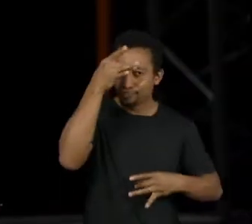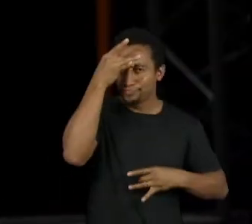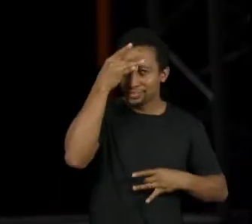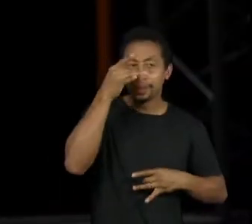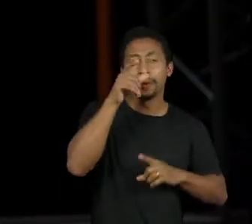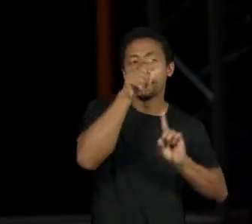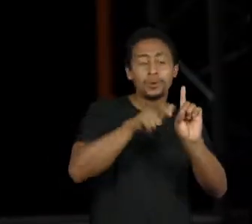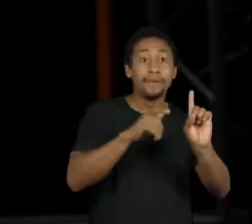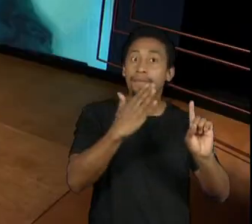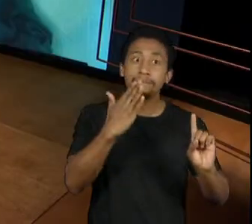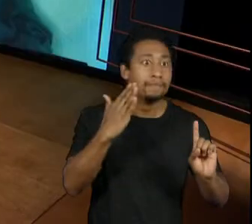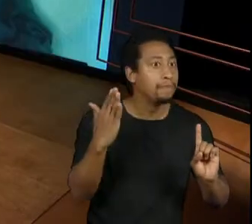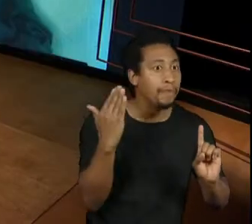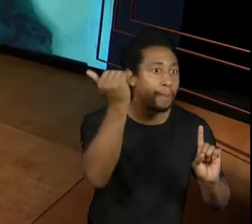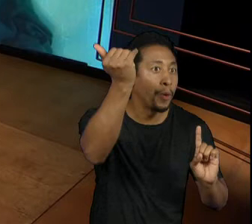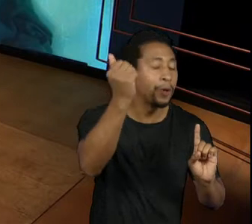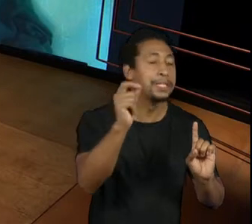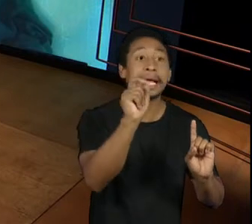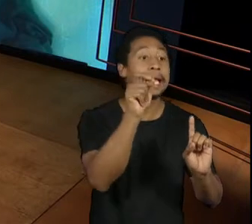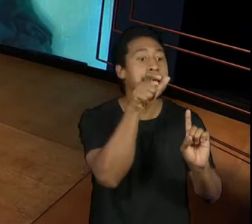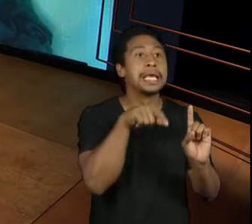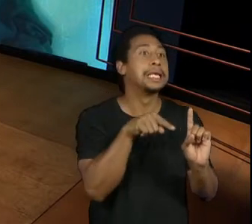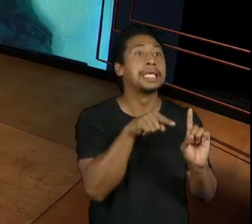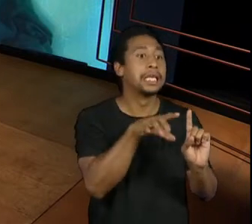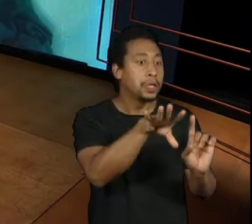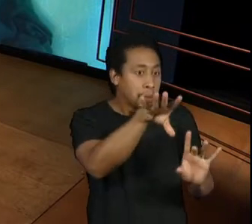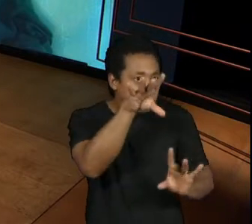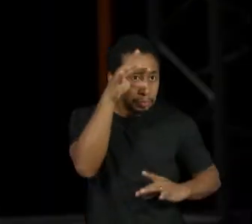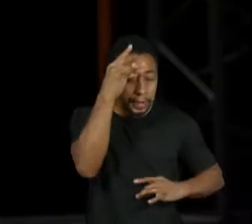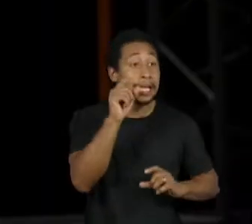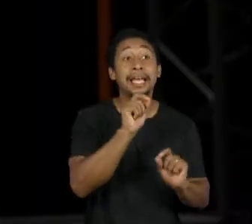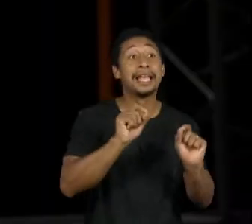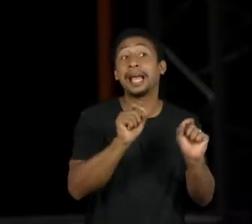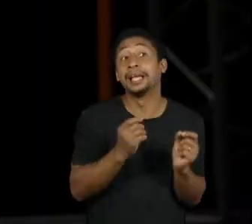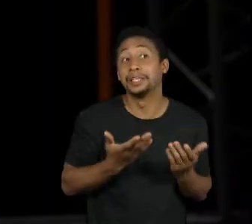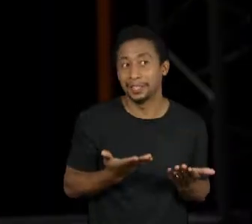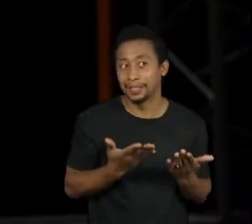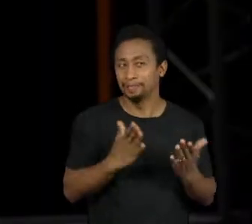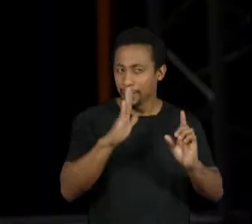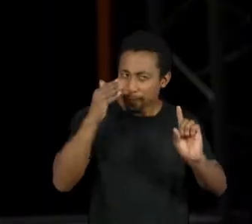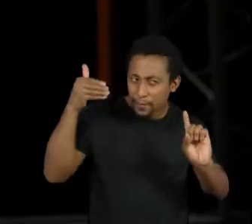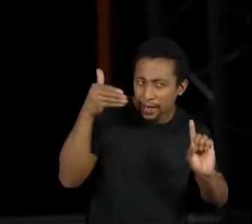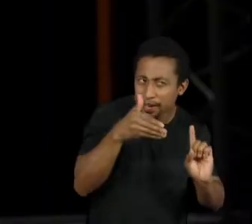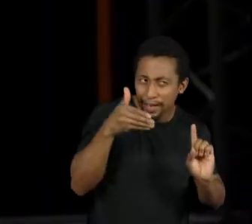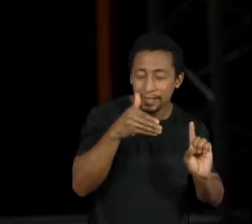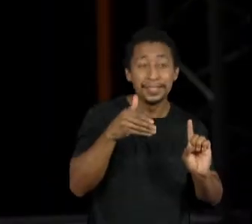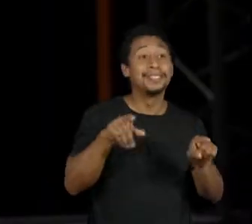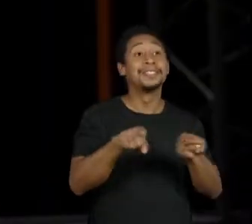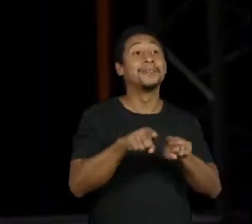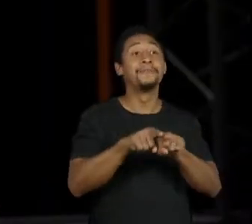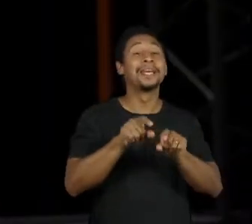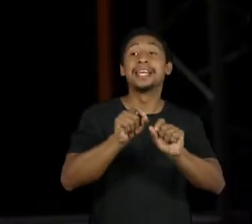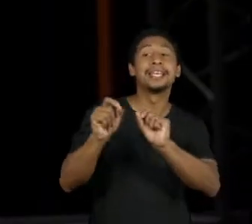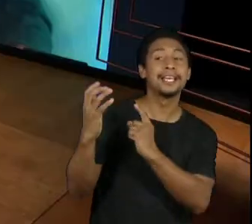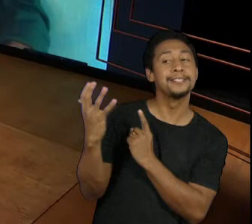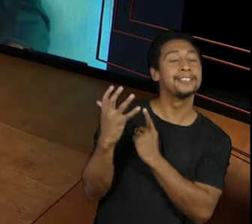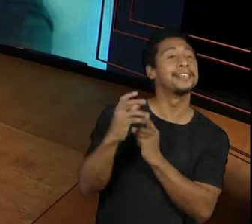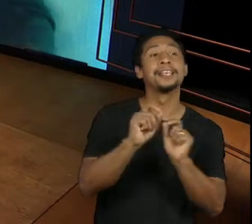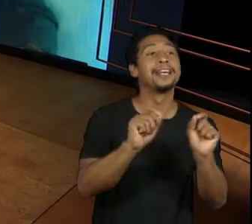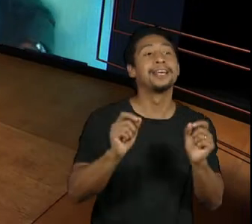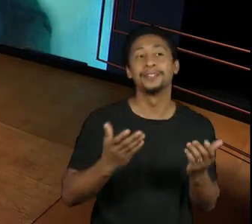música brasileira. Quem era essa referência, essa grande referência, e quem mais fazia a tua cabeça nessa